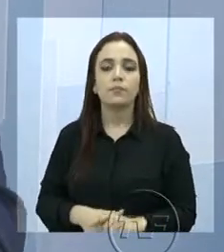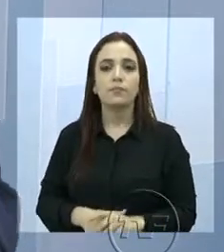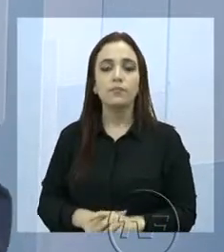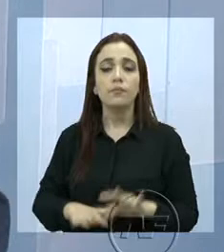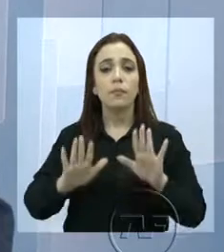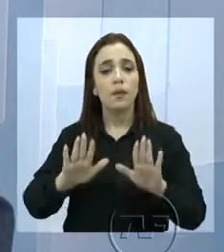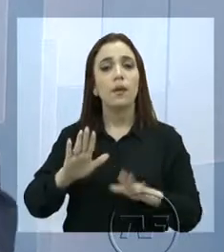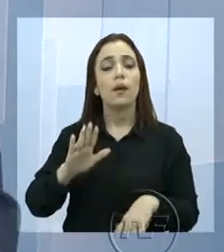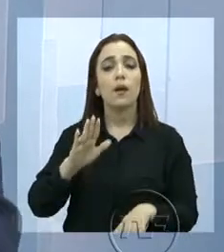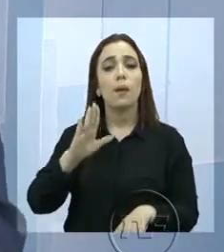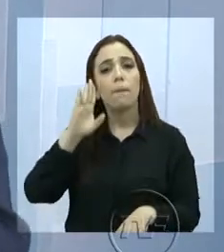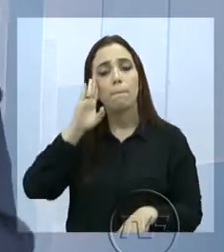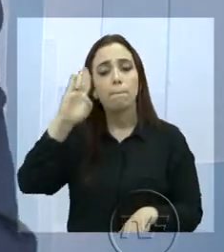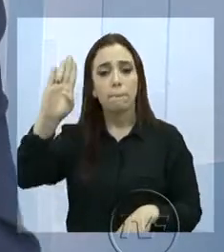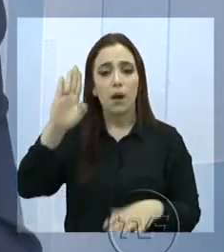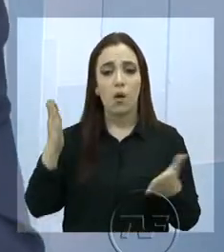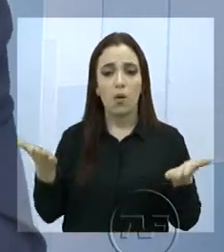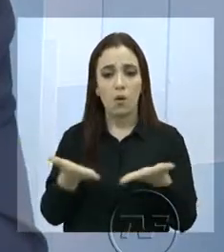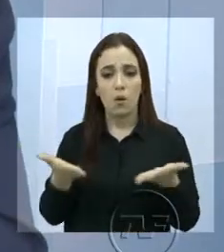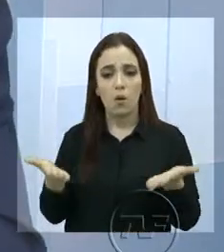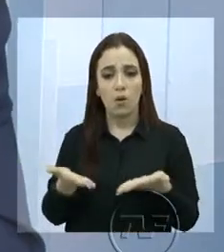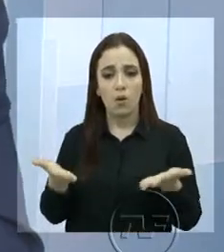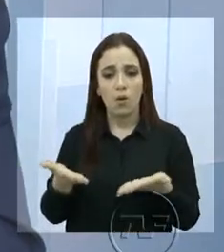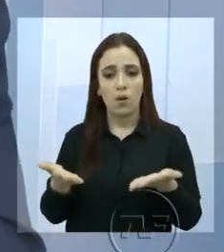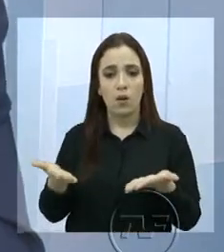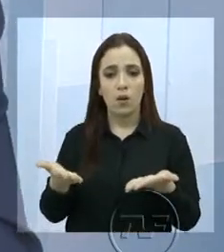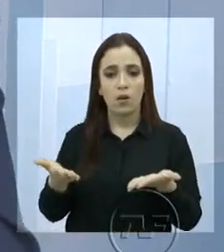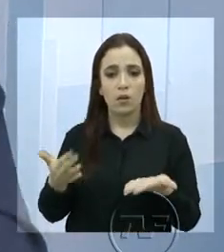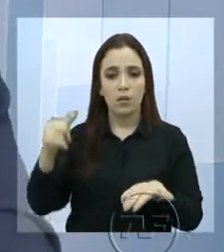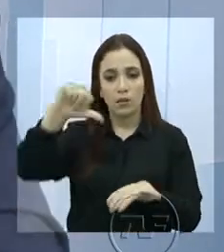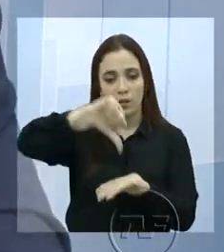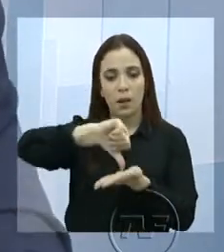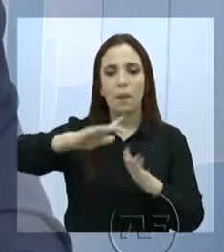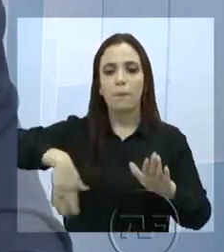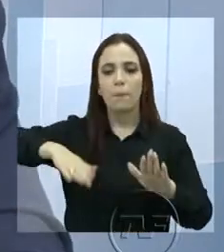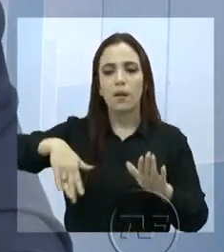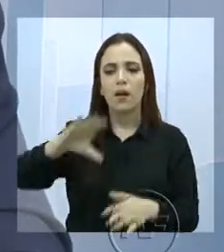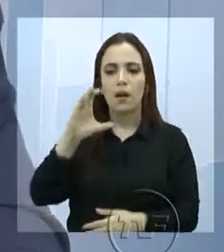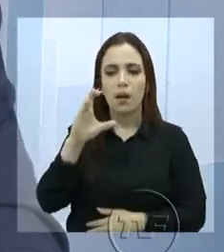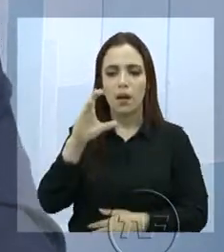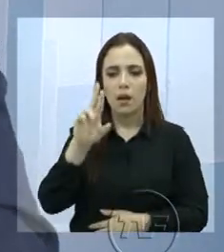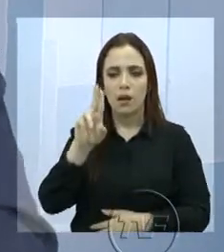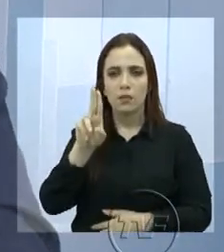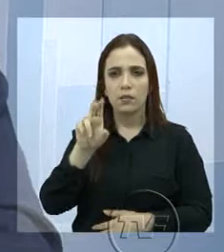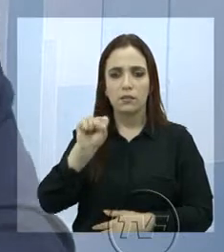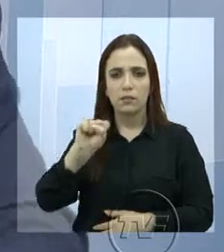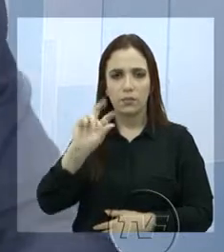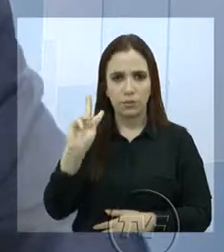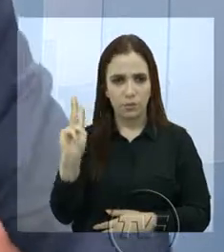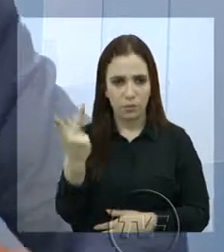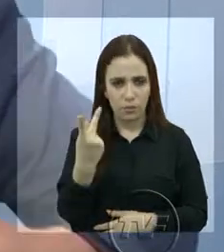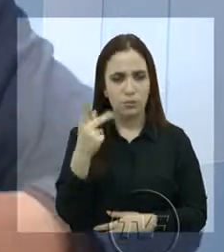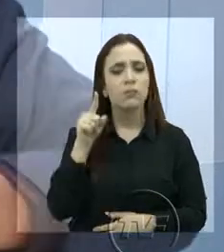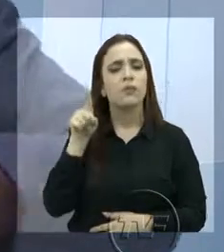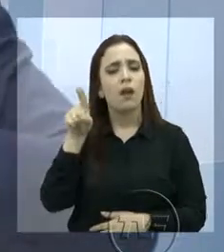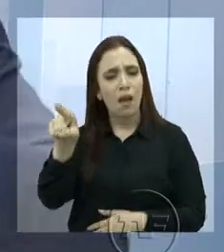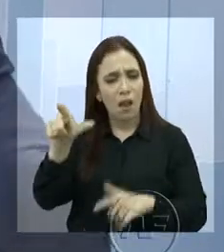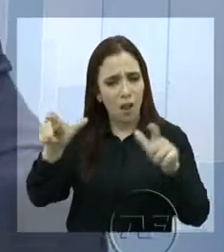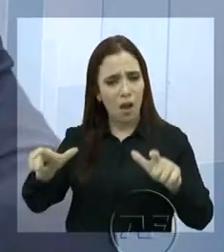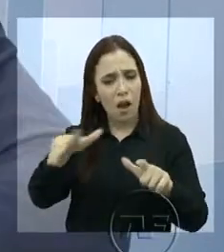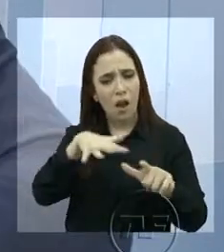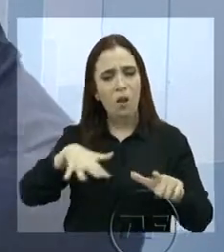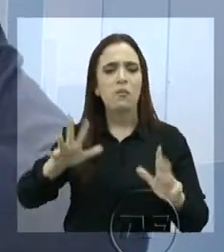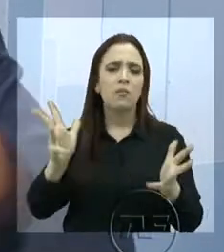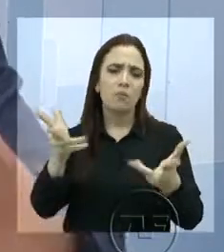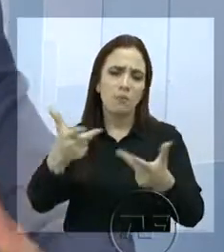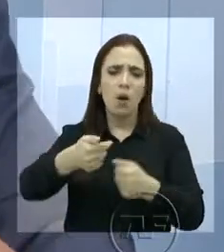única e exclusivamente hoje no que se chama a Praia dos Cruxes, lá na Praia de Iracema. É um projeto maravilhoso, com a ajuda